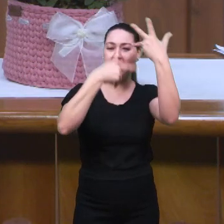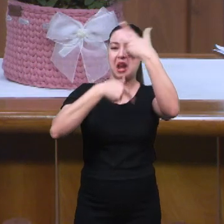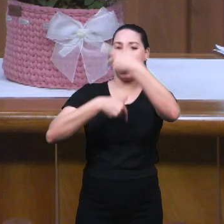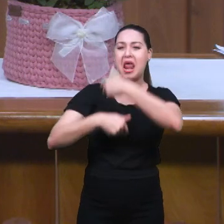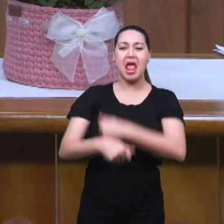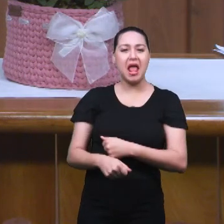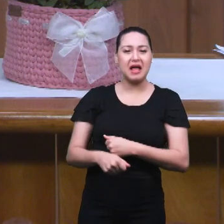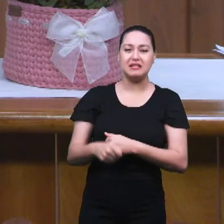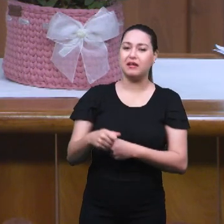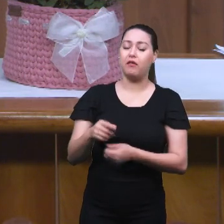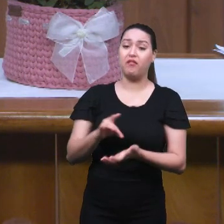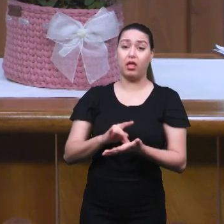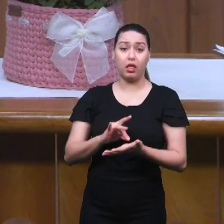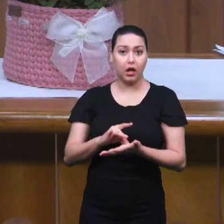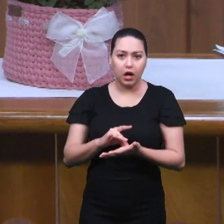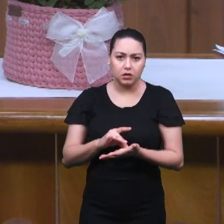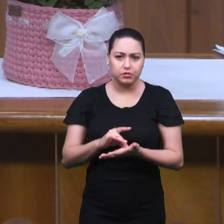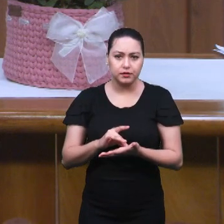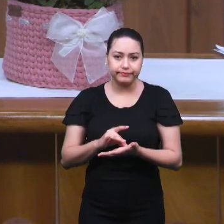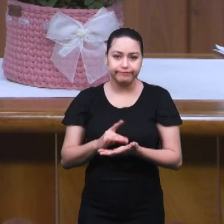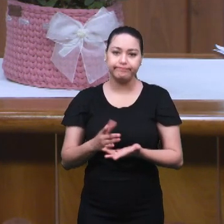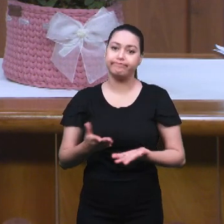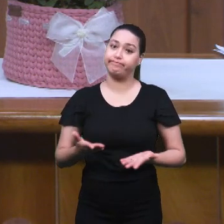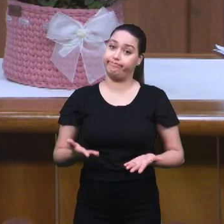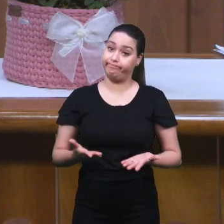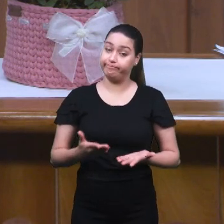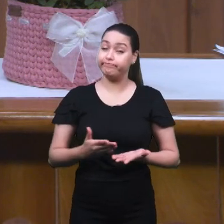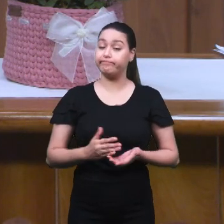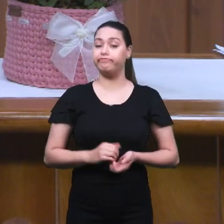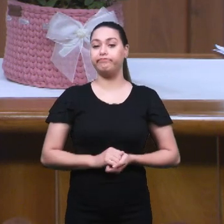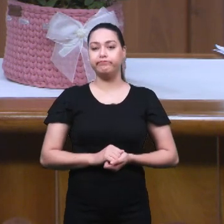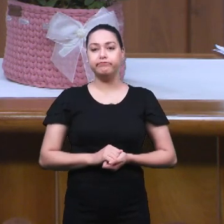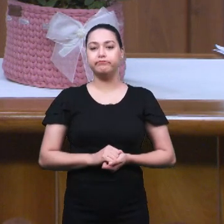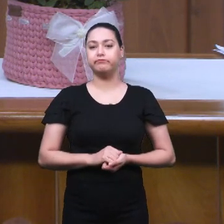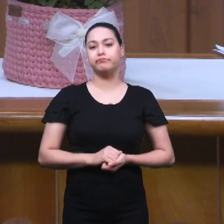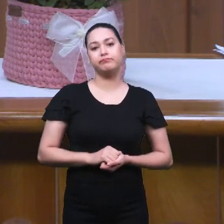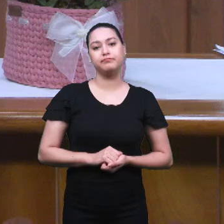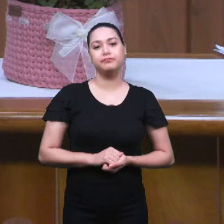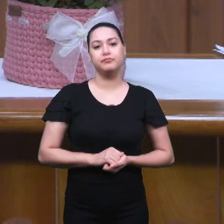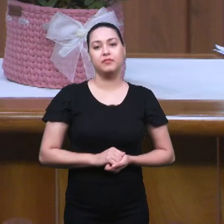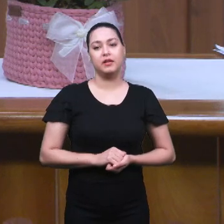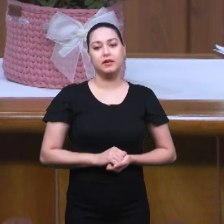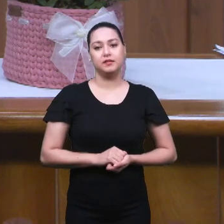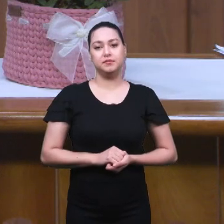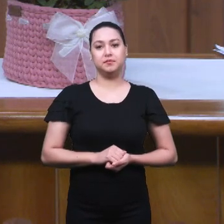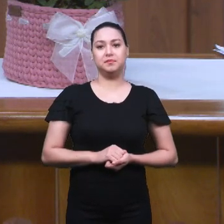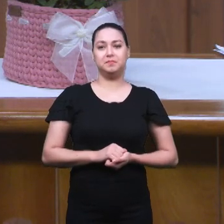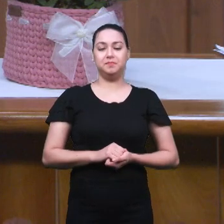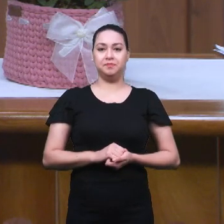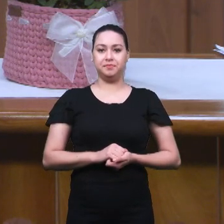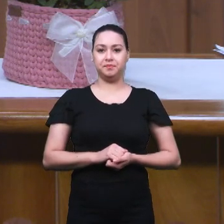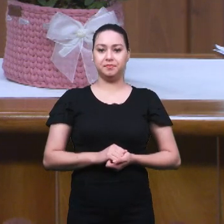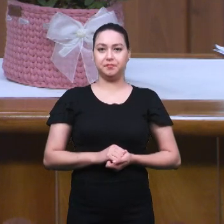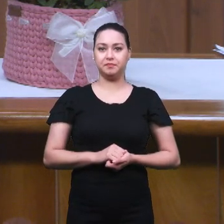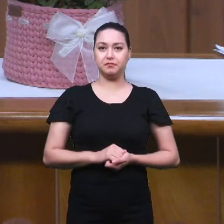sei mais, está tudo certo. Mas acontece o seguinte, isso é religião.